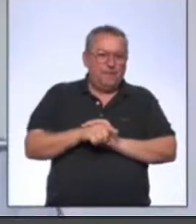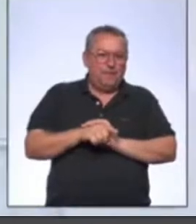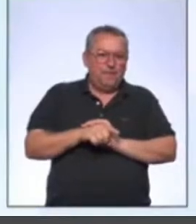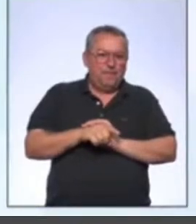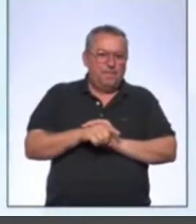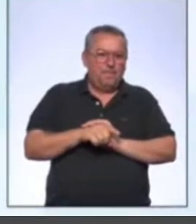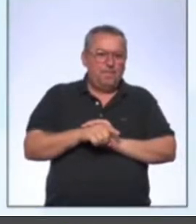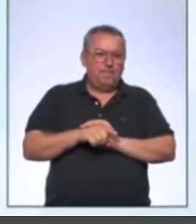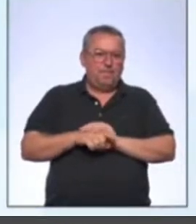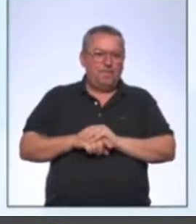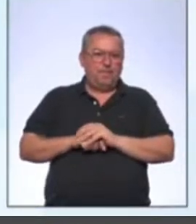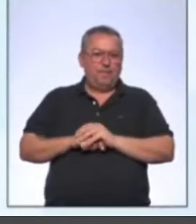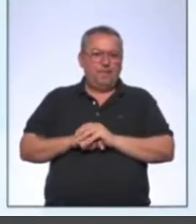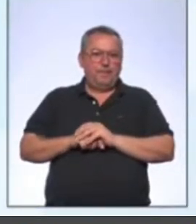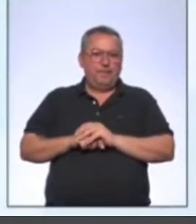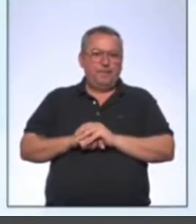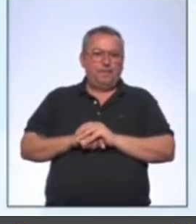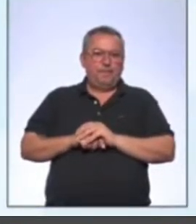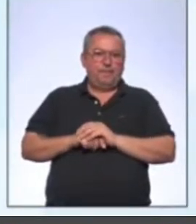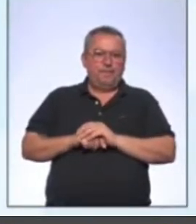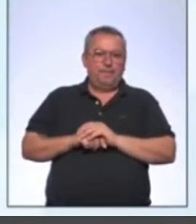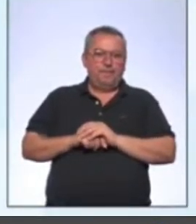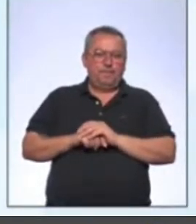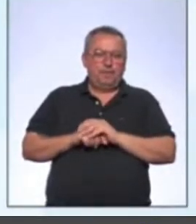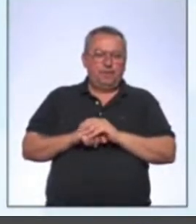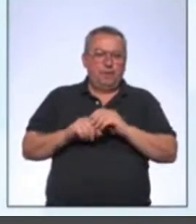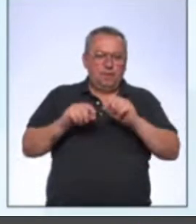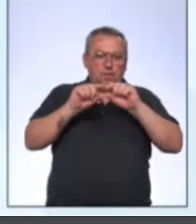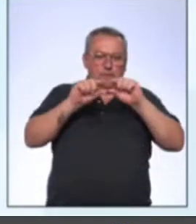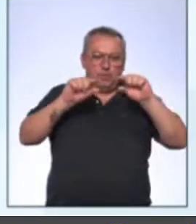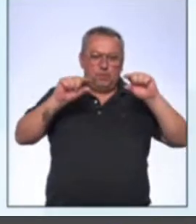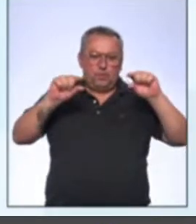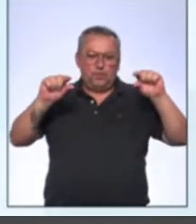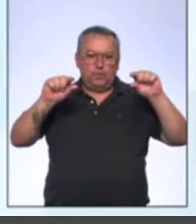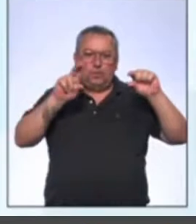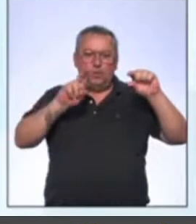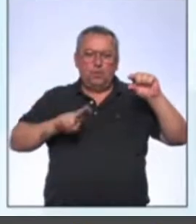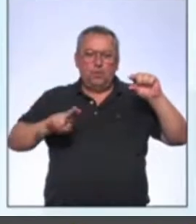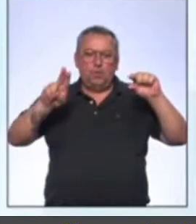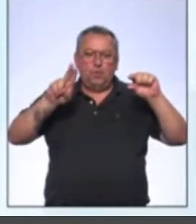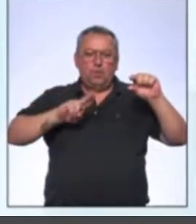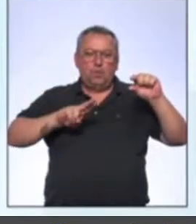A questão é o verso